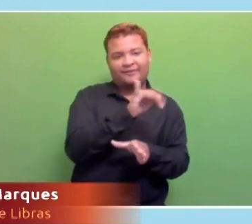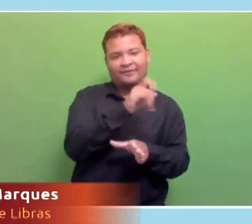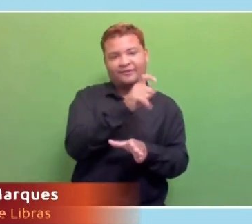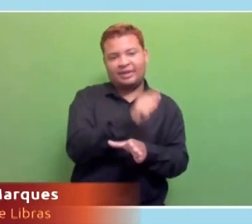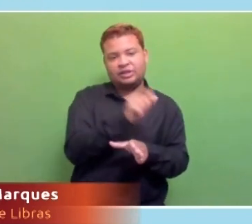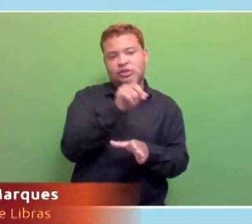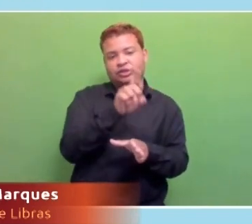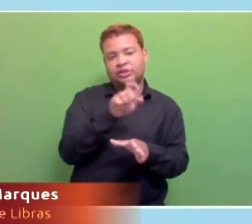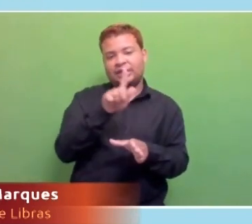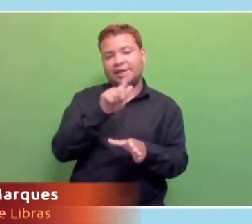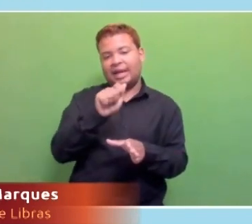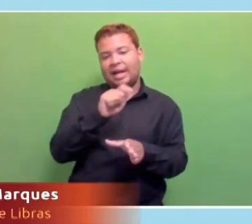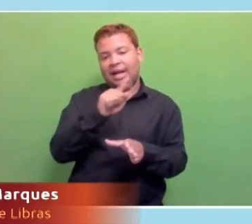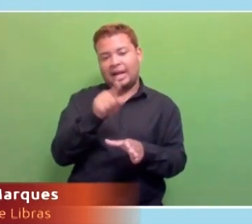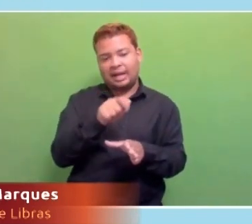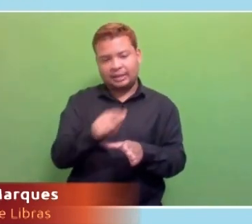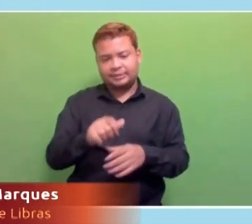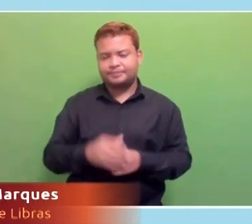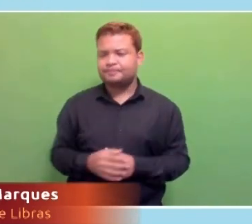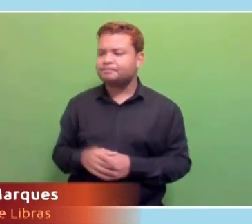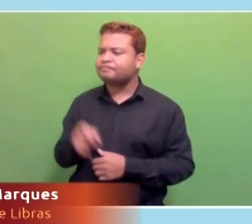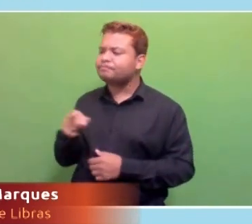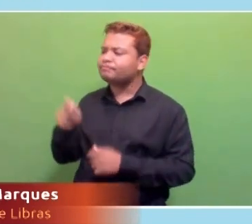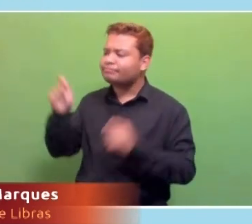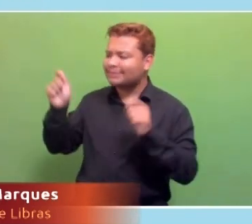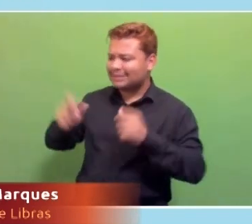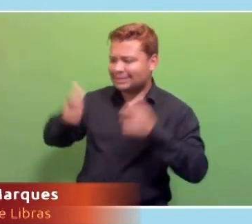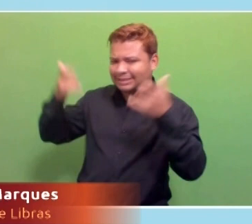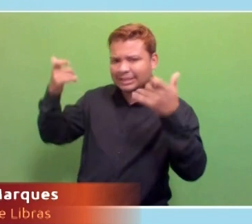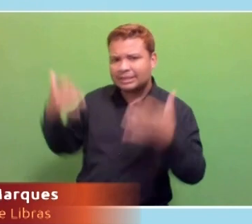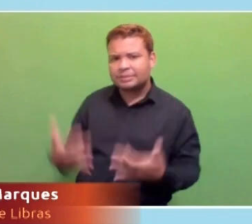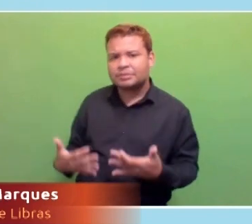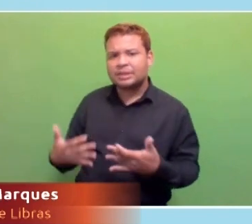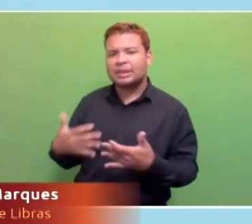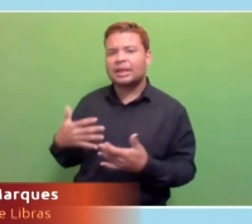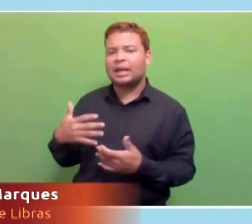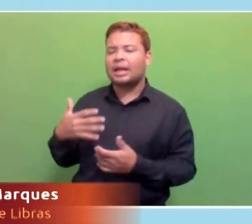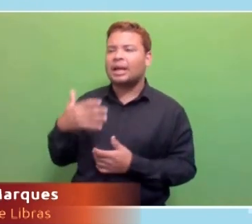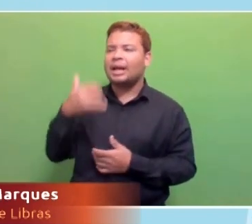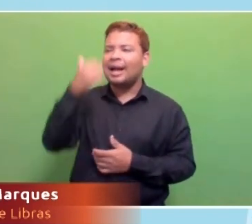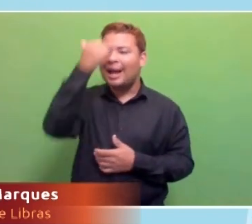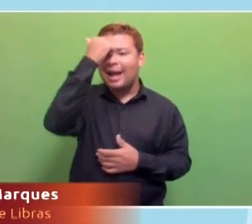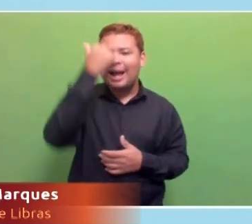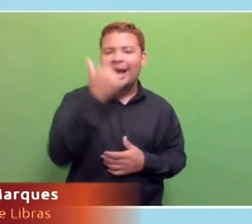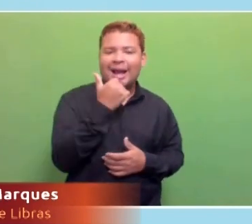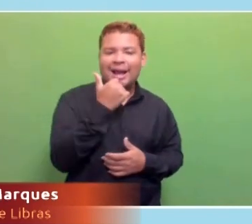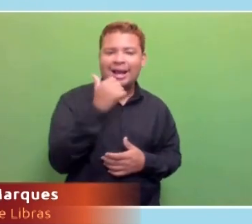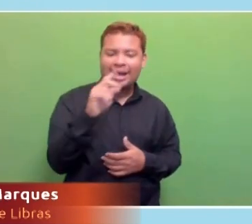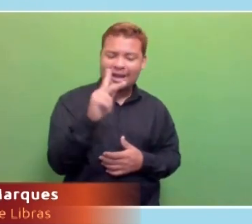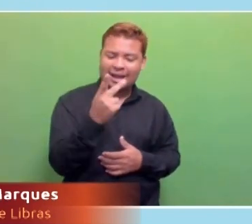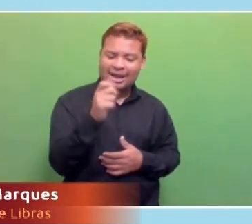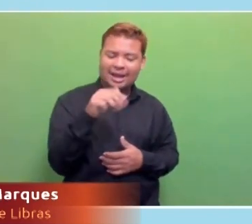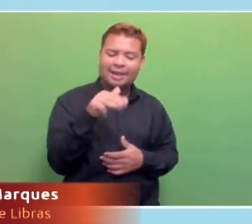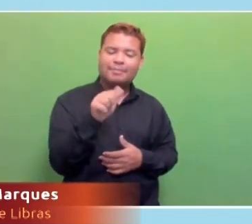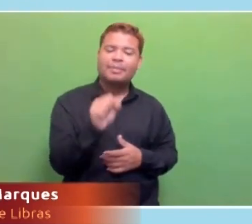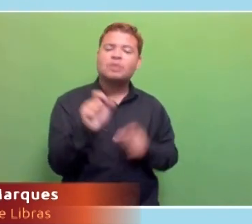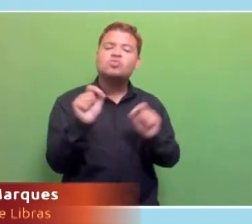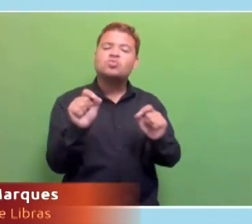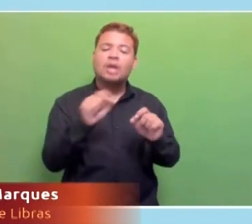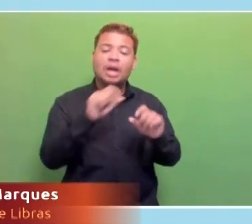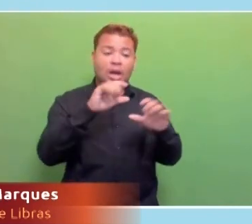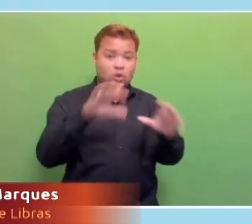explicar para o nosso público o que é o Hamas? Sei que é um grupo político que, inclusive, ganhou eleições, né, em 2016, eleições que não